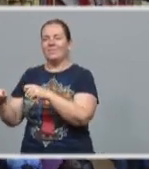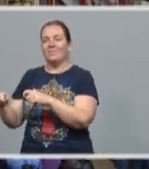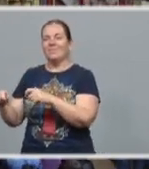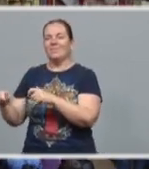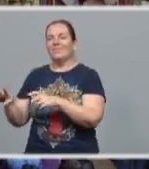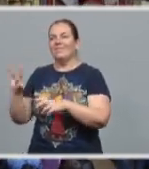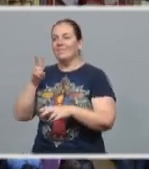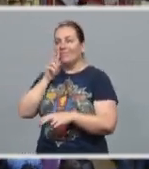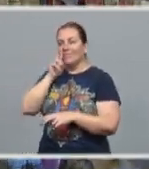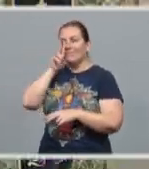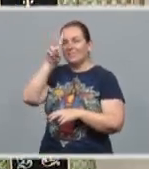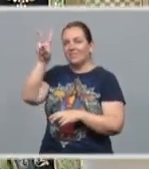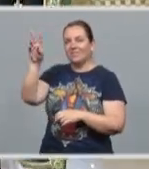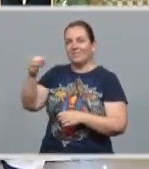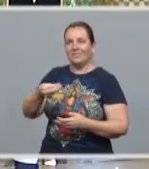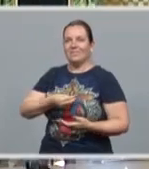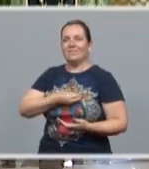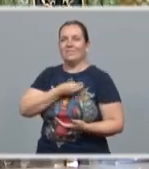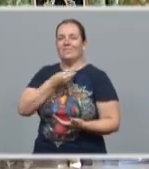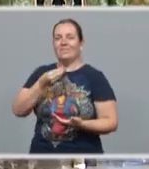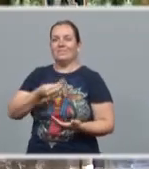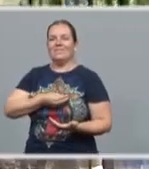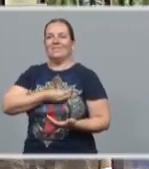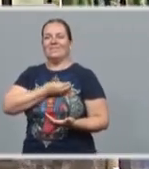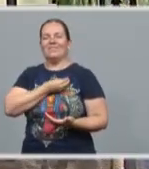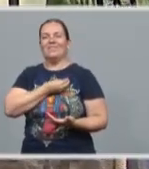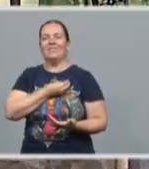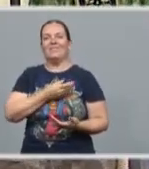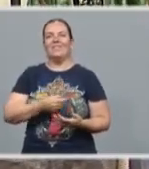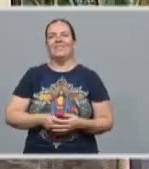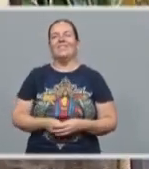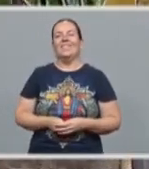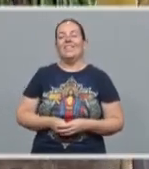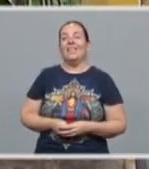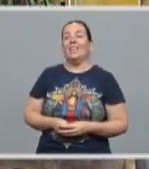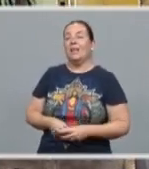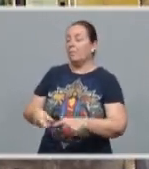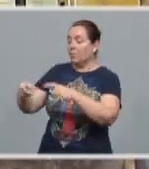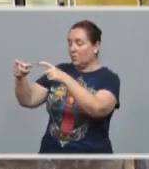pela presença. Obrigado. Viver.